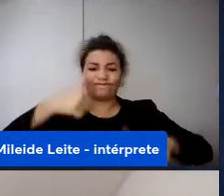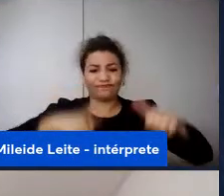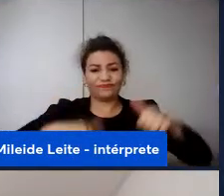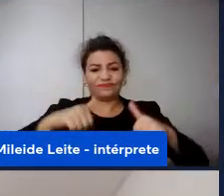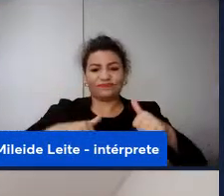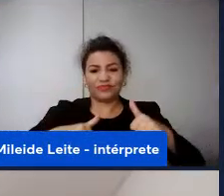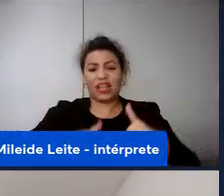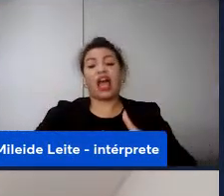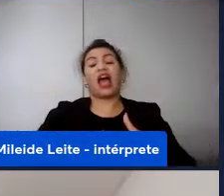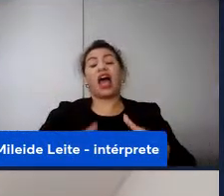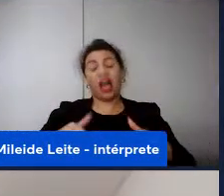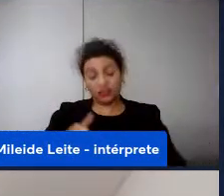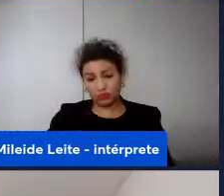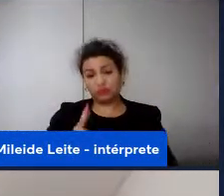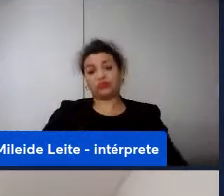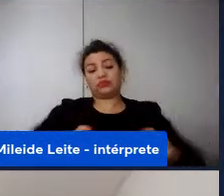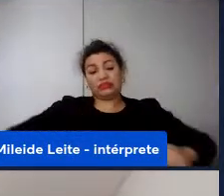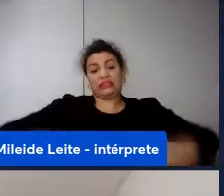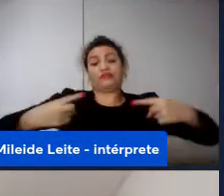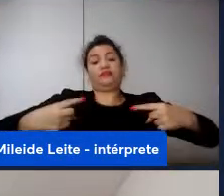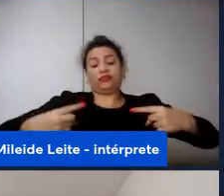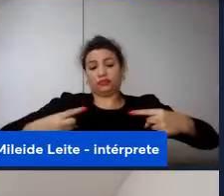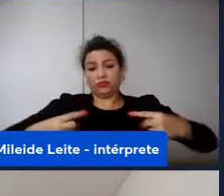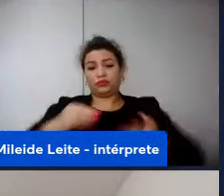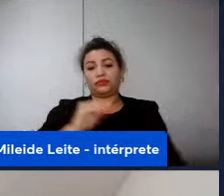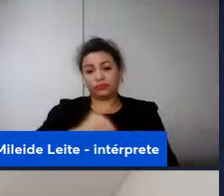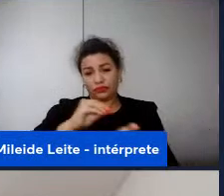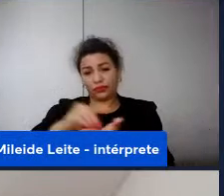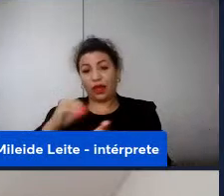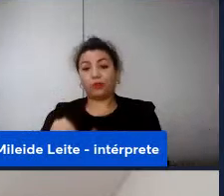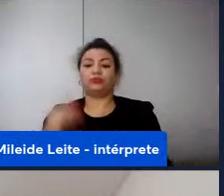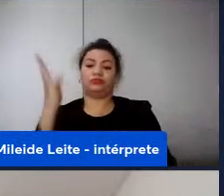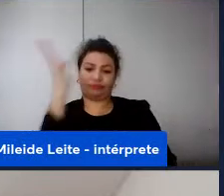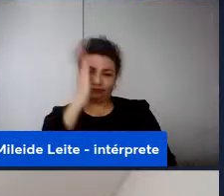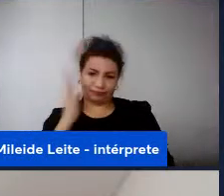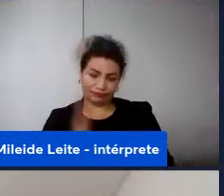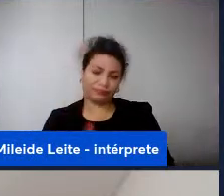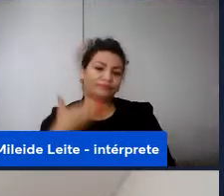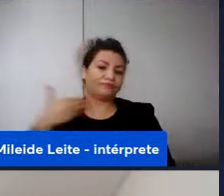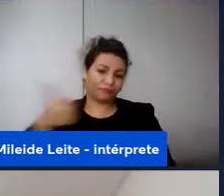é um desafio desse país, para esse Brasil,